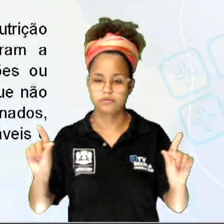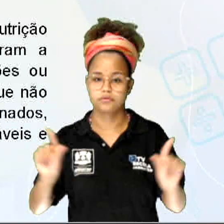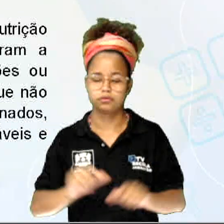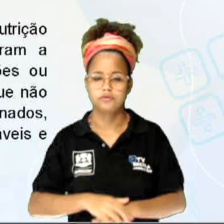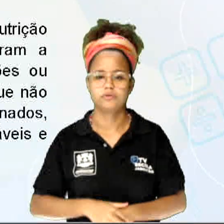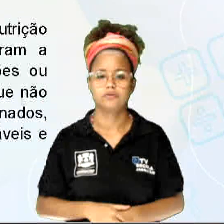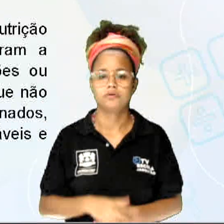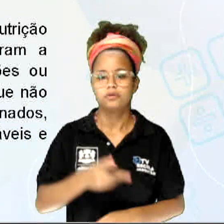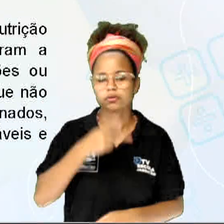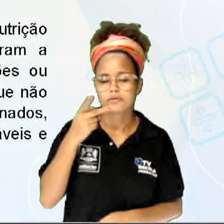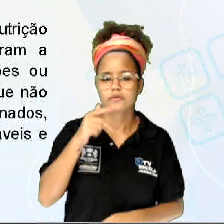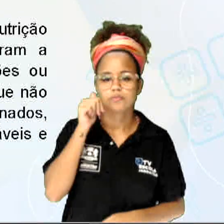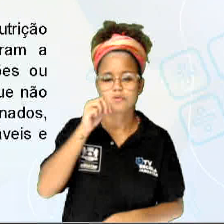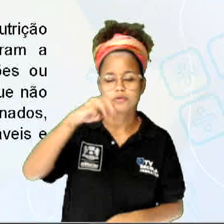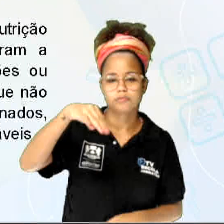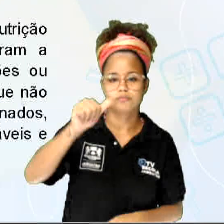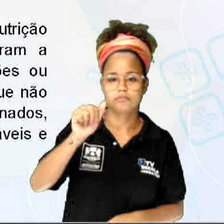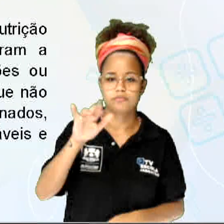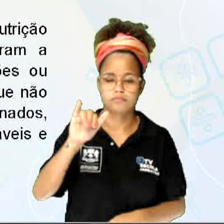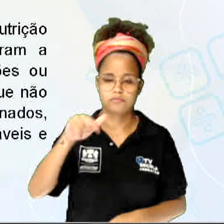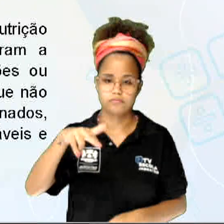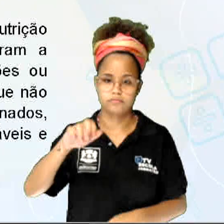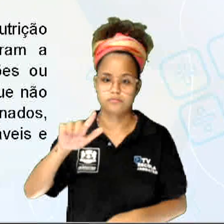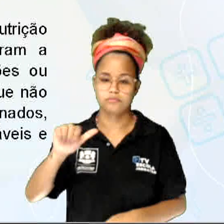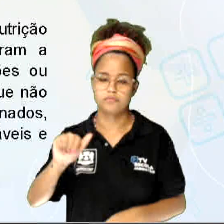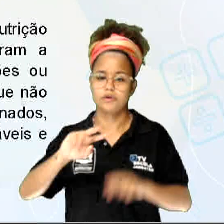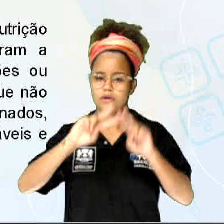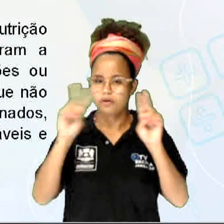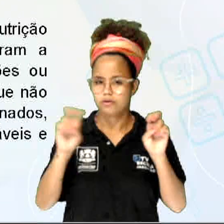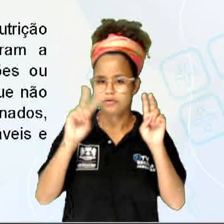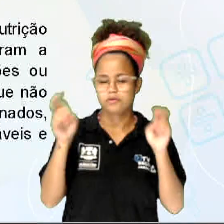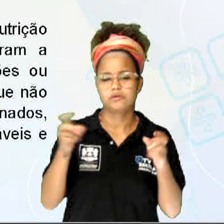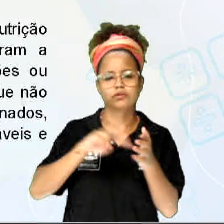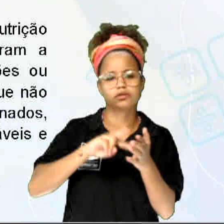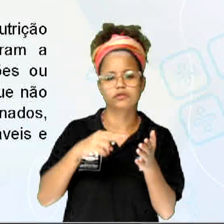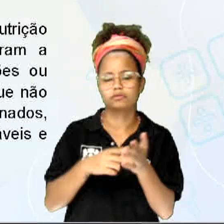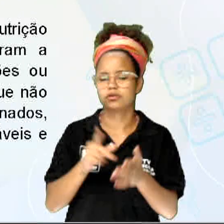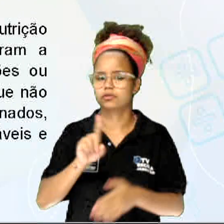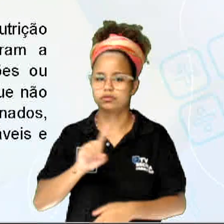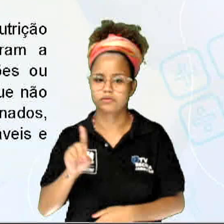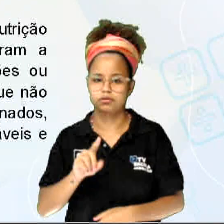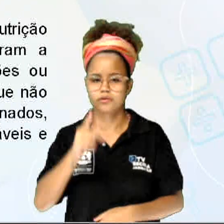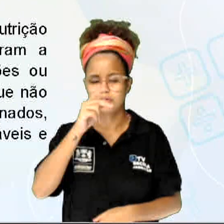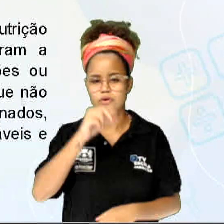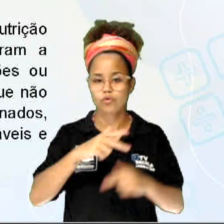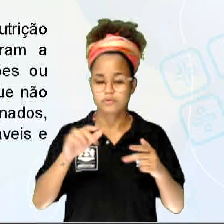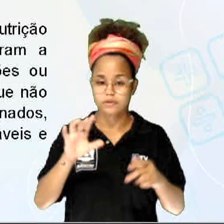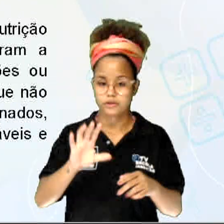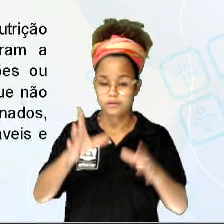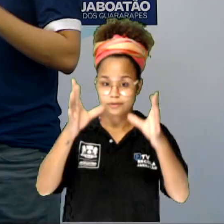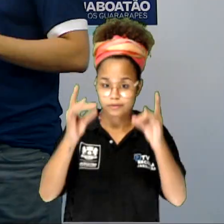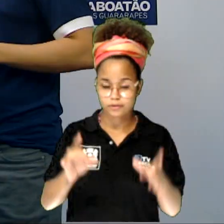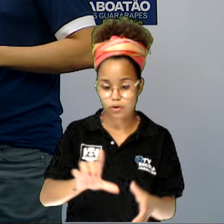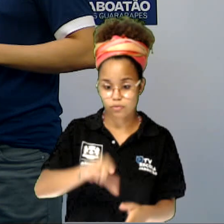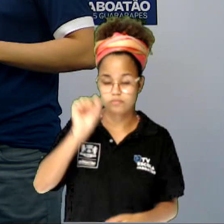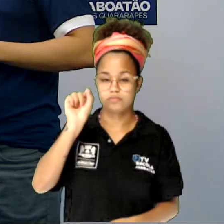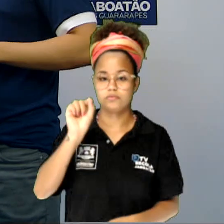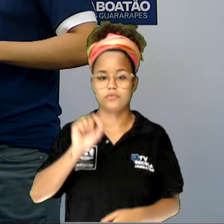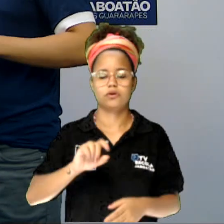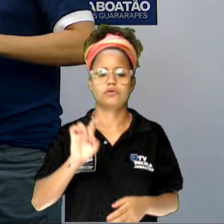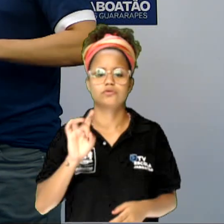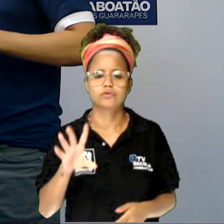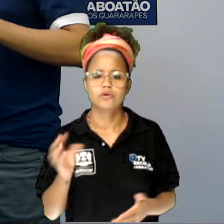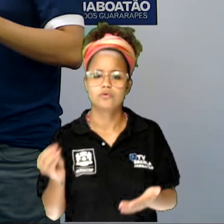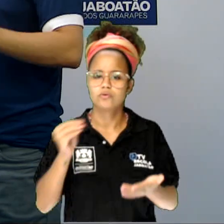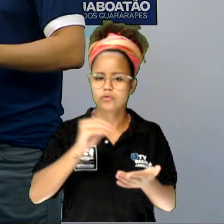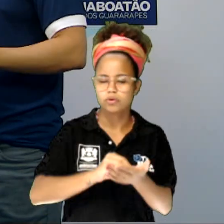disse Marianela Herrera. Então essas aspas, elas não servem para falar de alguma coisa que está em destaque. Elas servem para marcar o